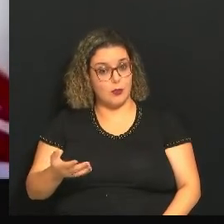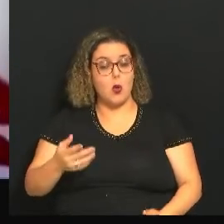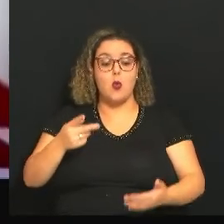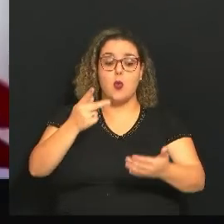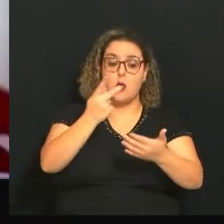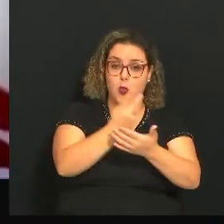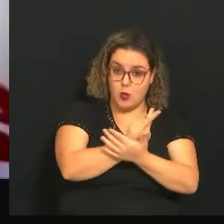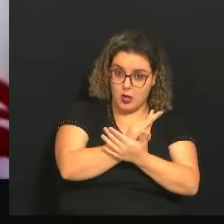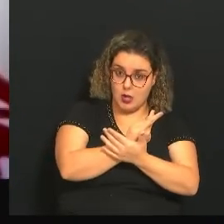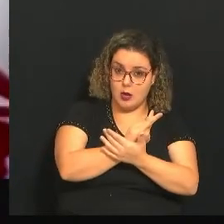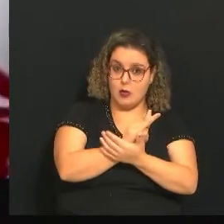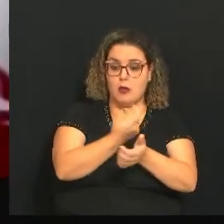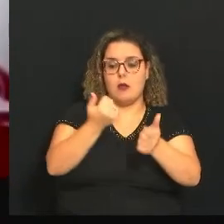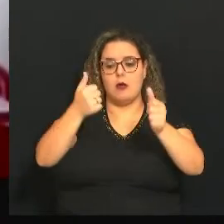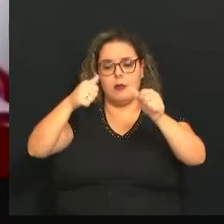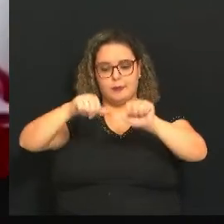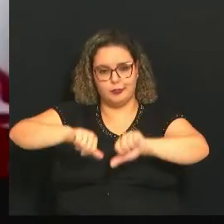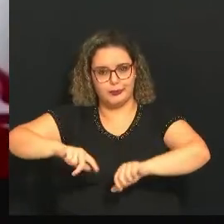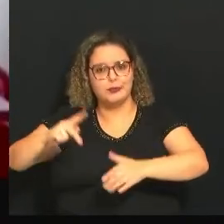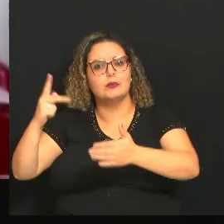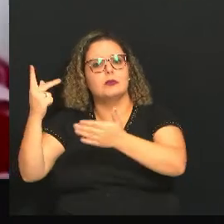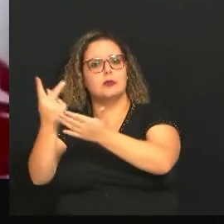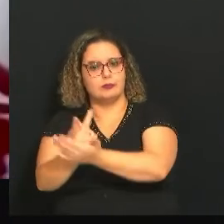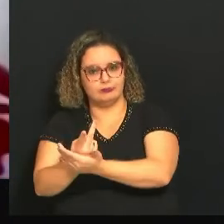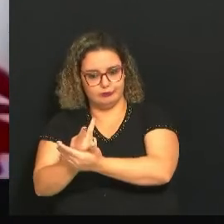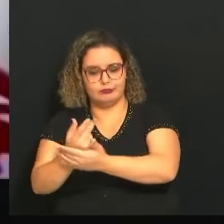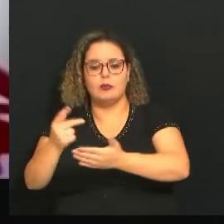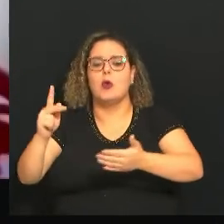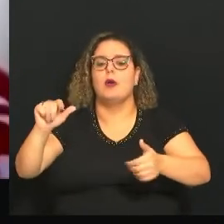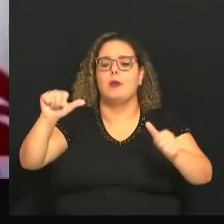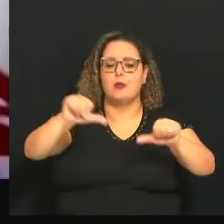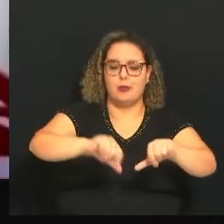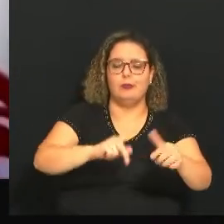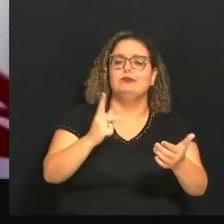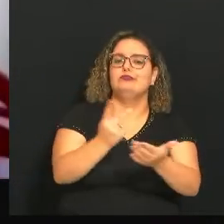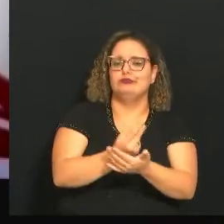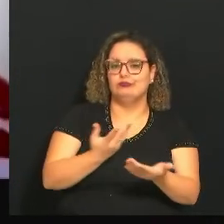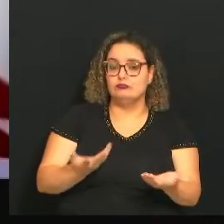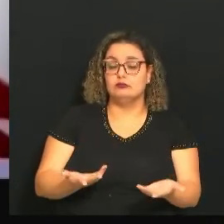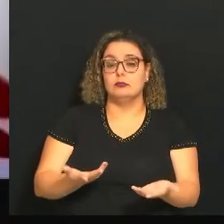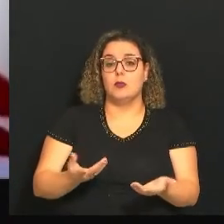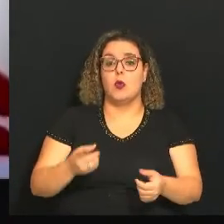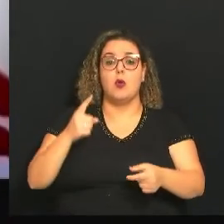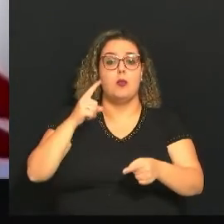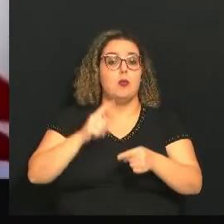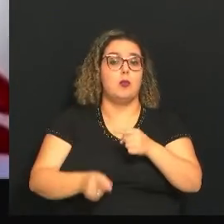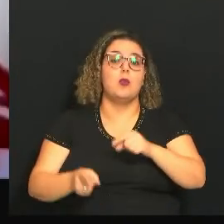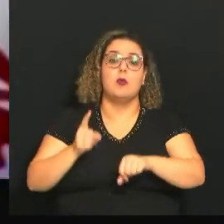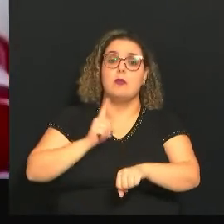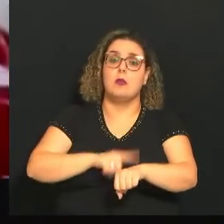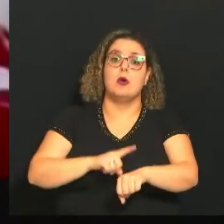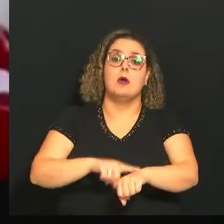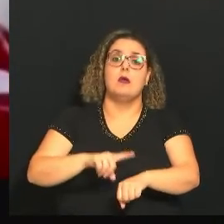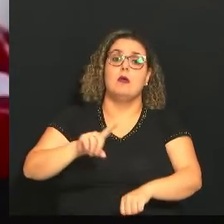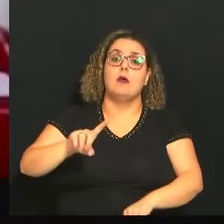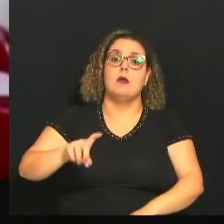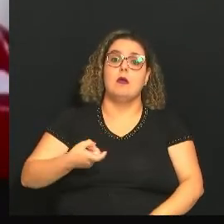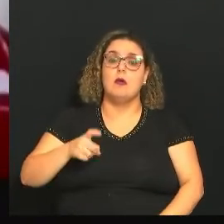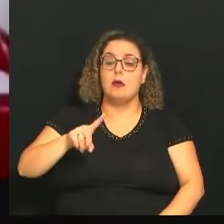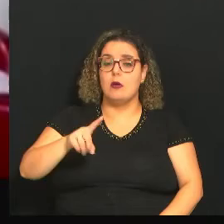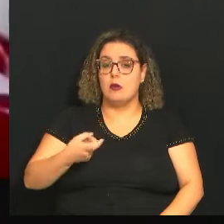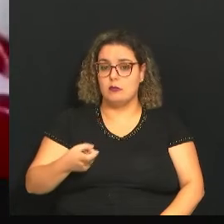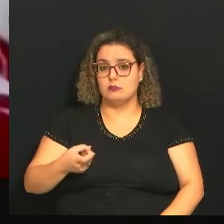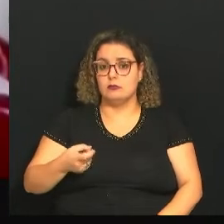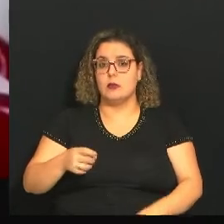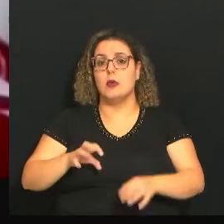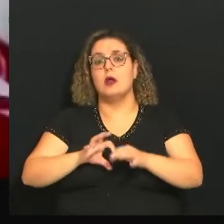Então, proibir hora extra é como se ele estivesse fazendo um movimento, eu autorizo a